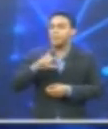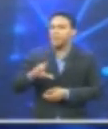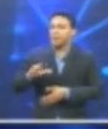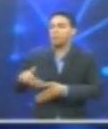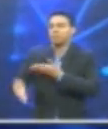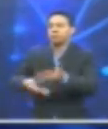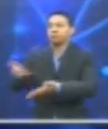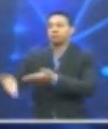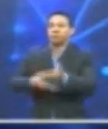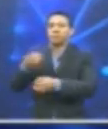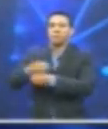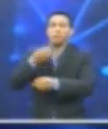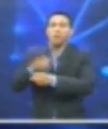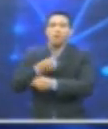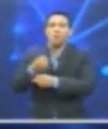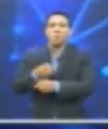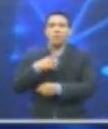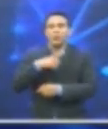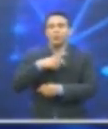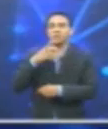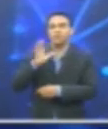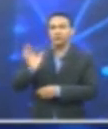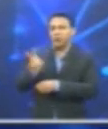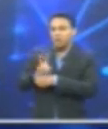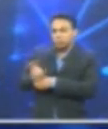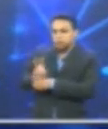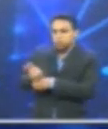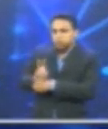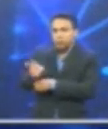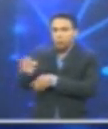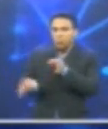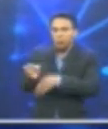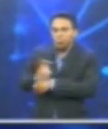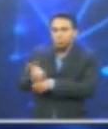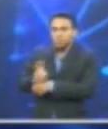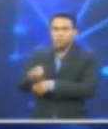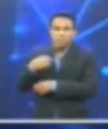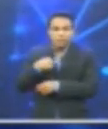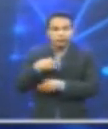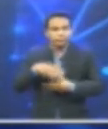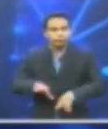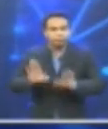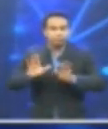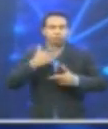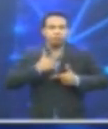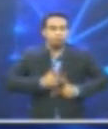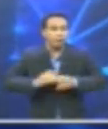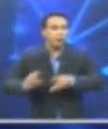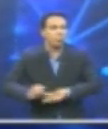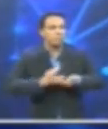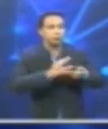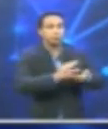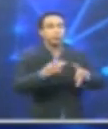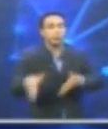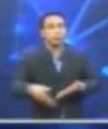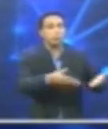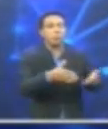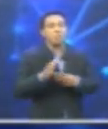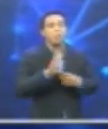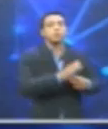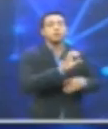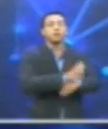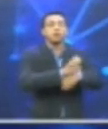obra, dar início a uma obra que tinha uma investigação sob júdice. Encaminhei para o Estado, fazer uma